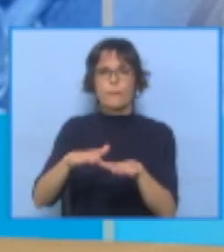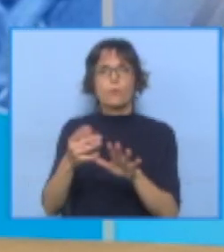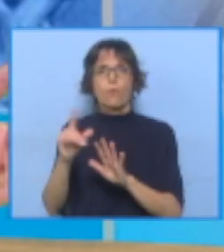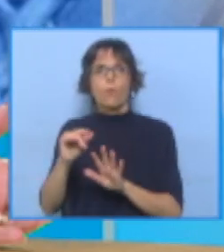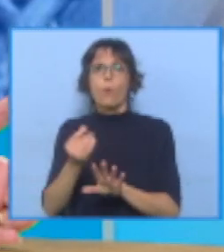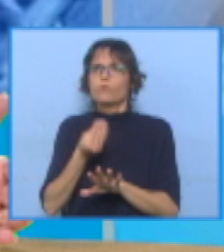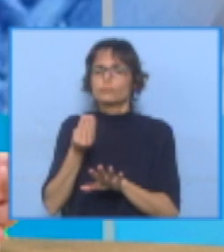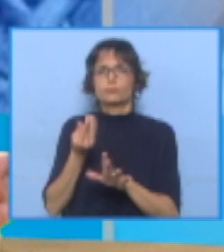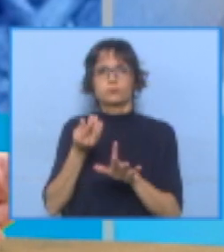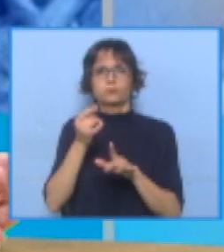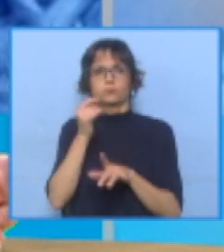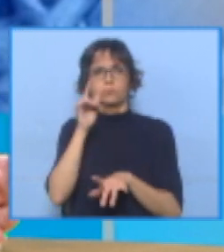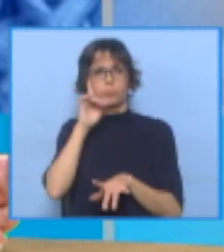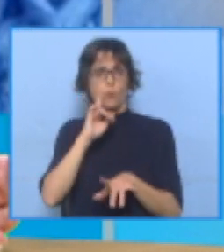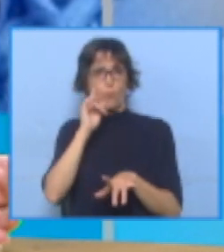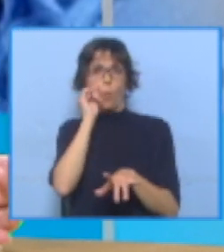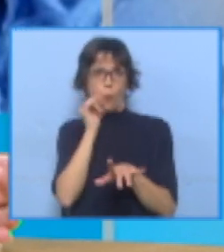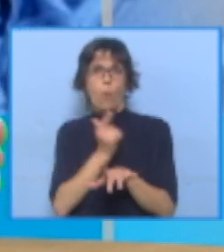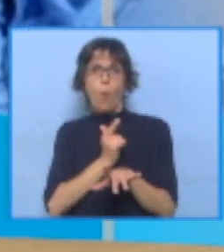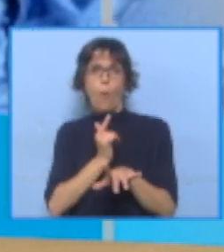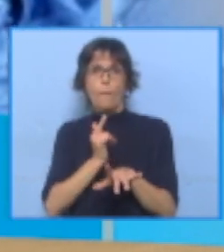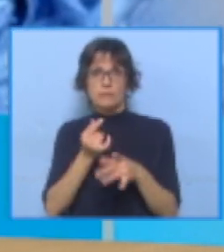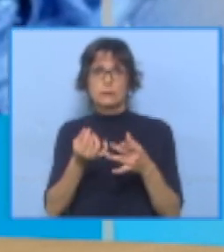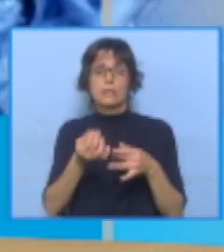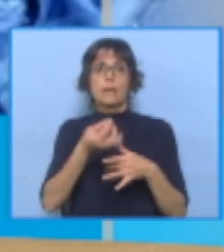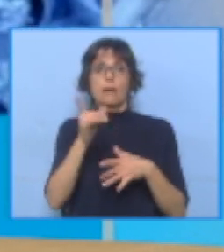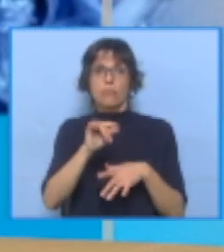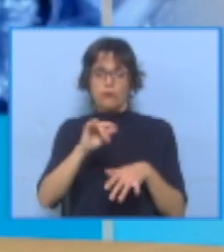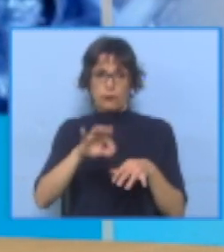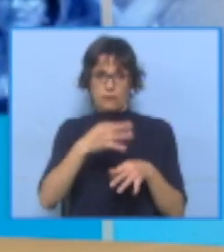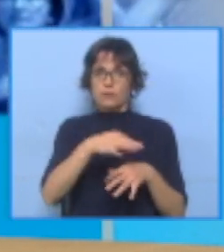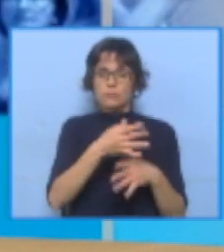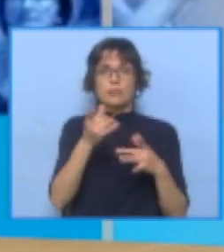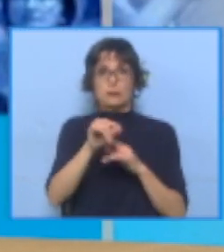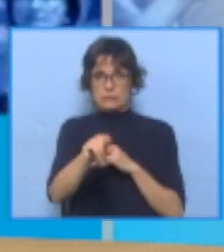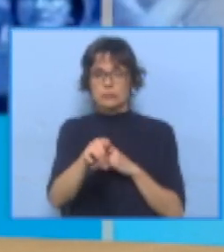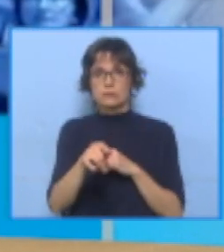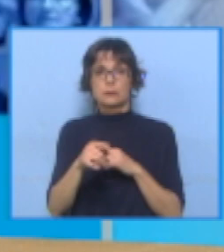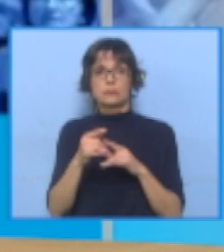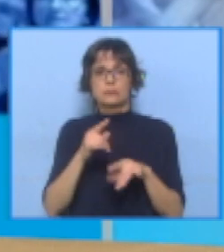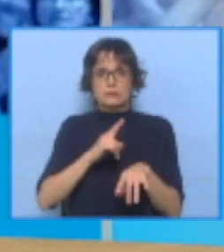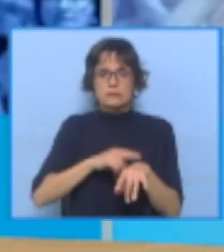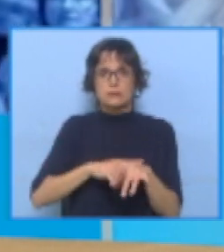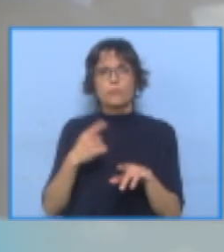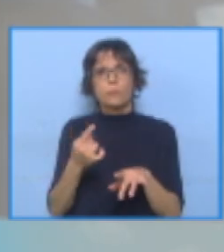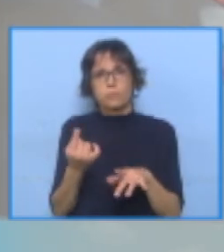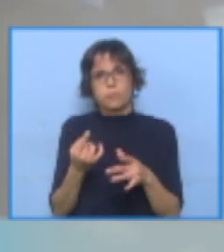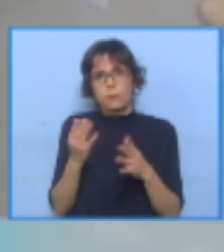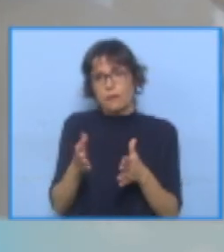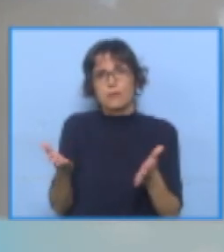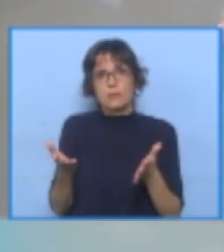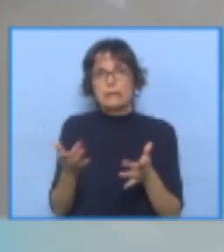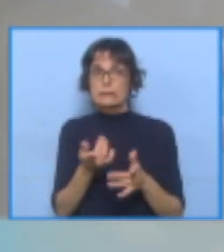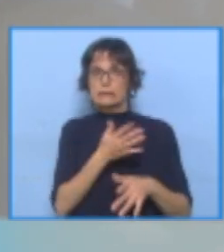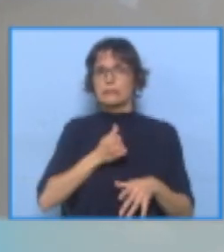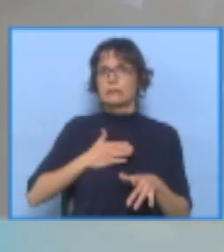bom alfaiate, também leva tempo. E quando acontece que as empresas estão, digamos,